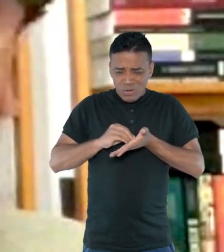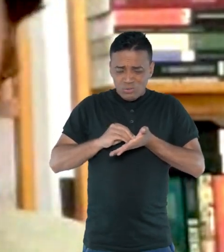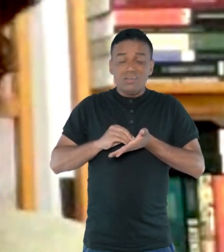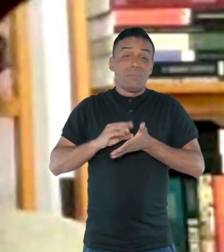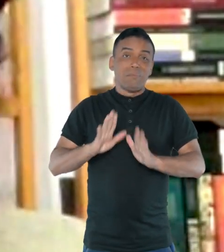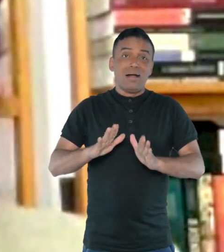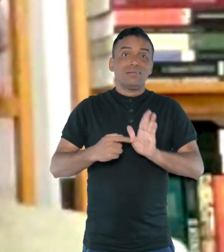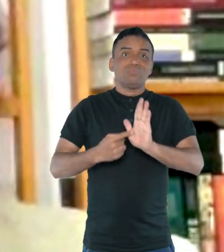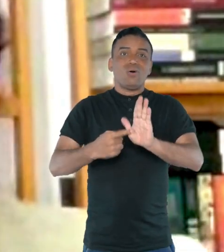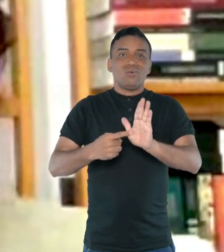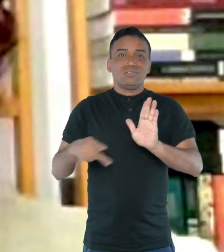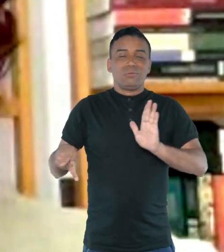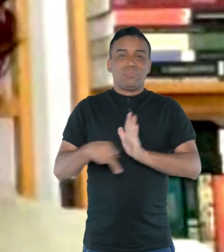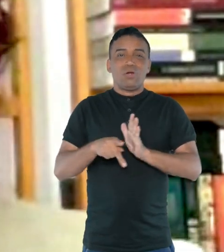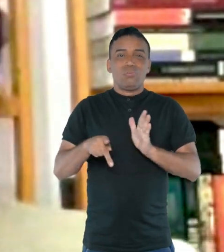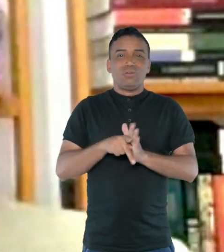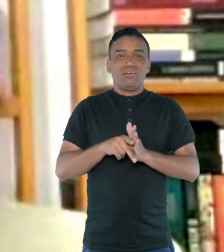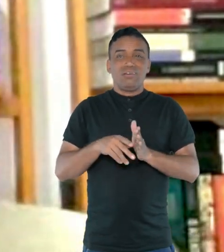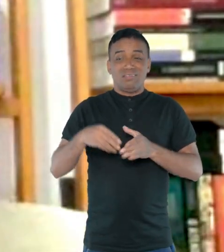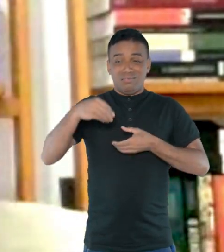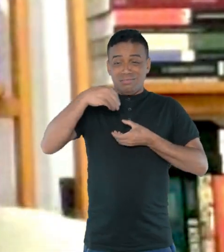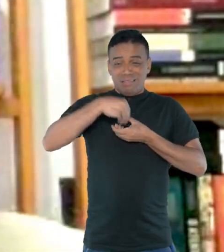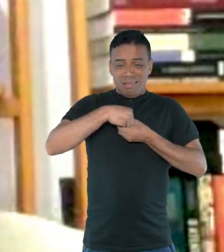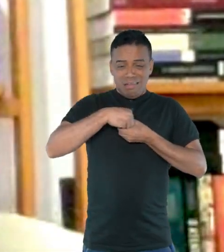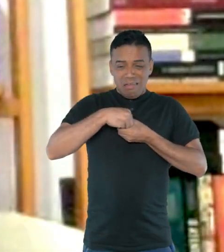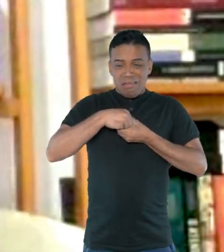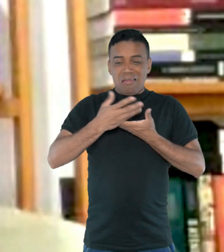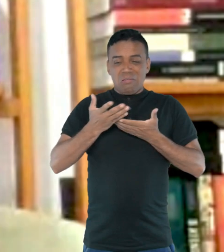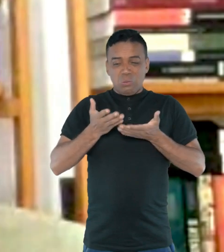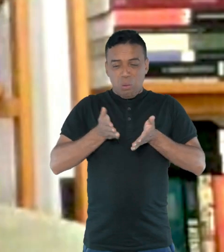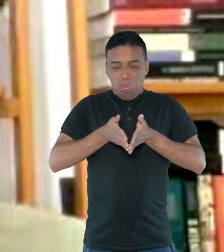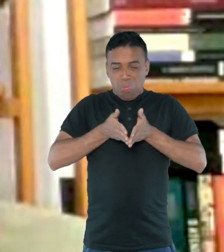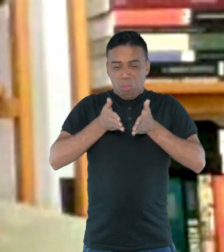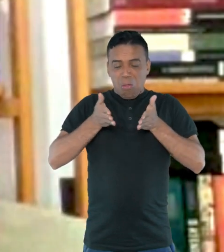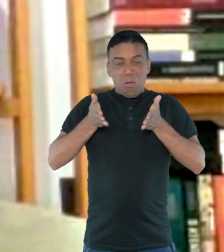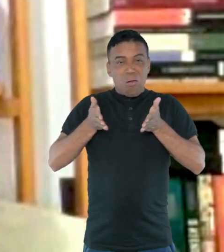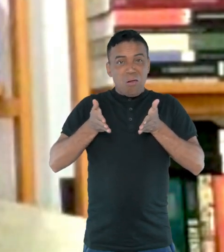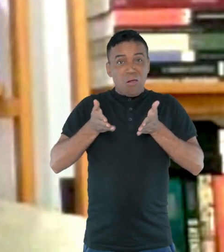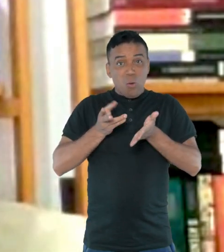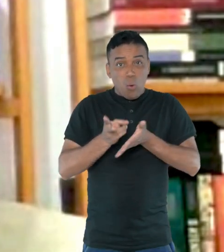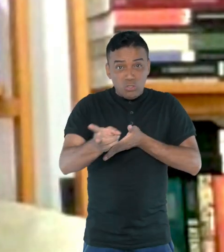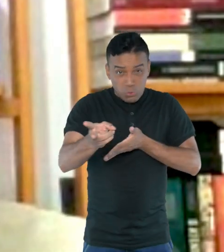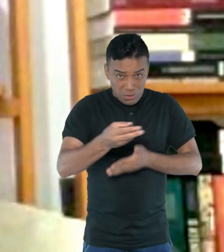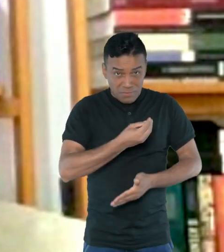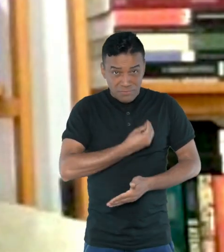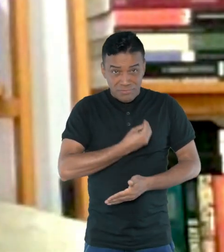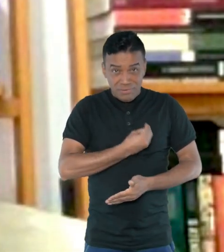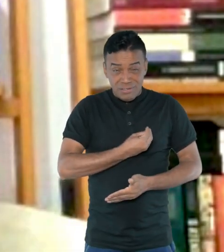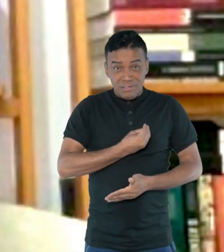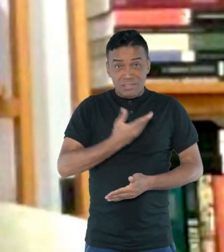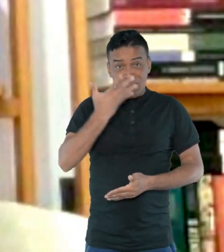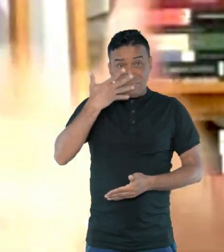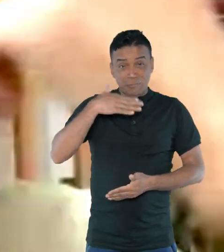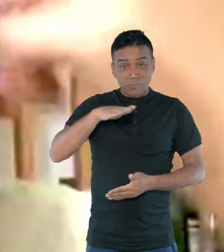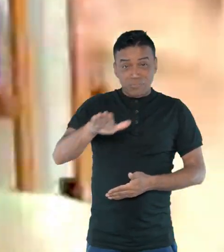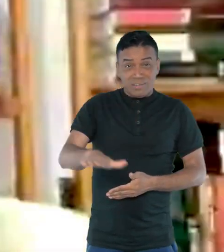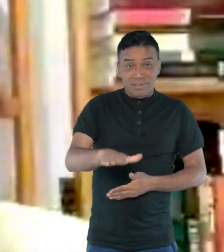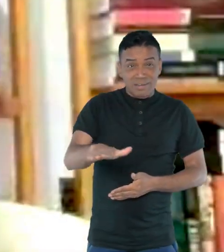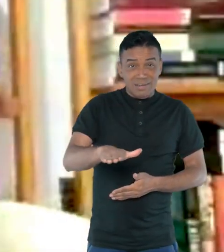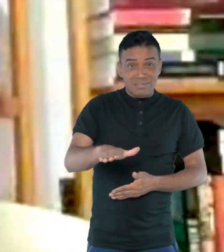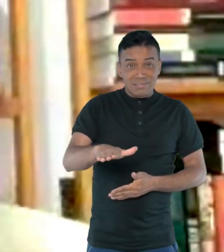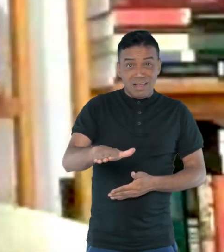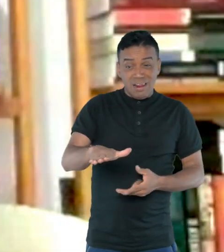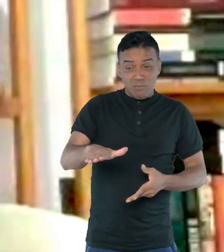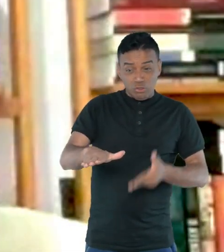muito da nossa própria miséria em continuar a vida, mesmo com uma criança que leva um tiro na